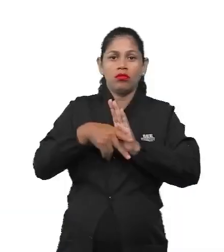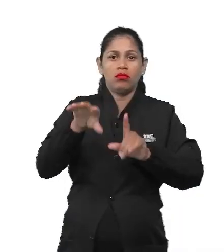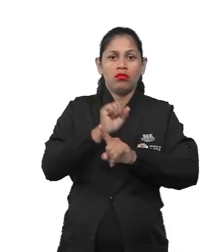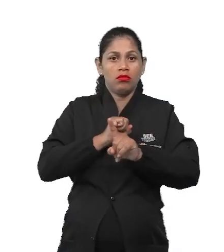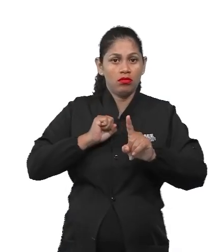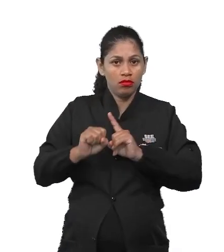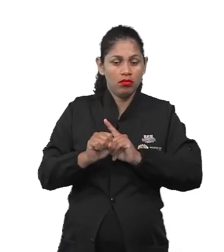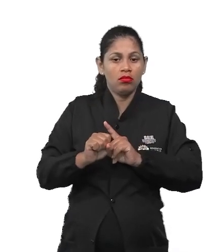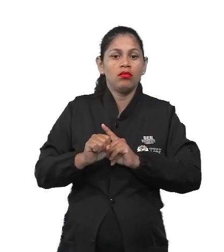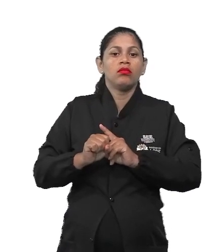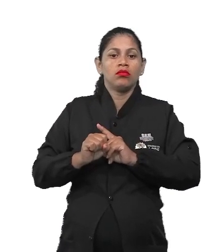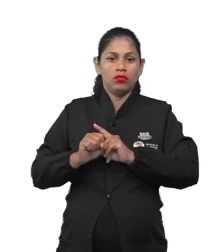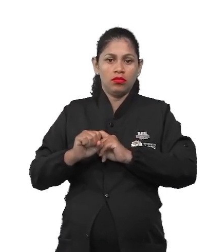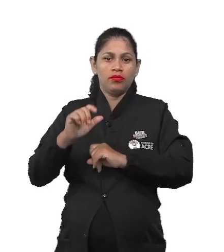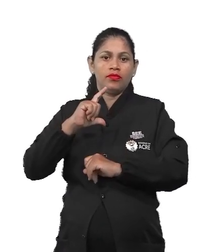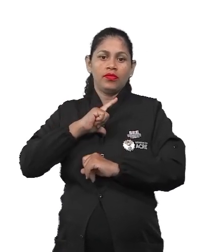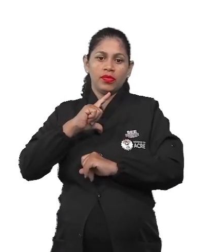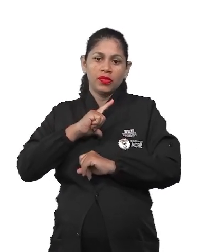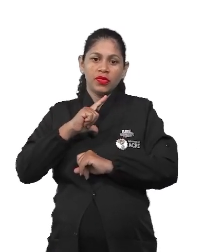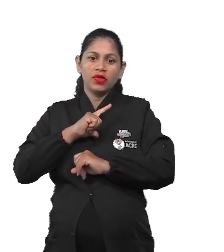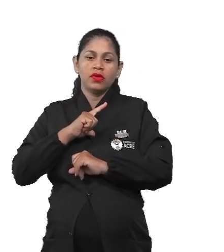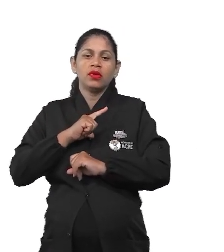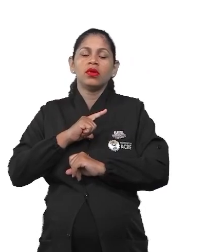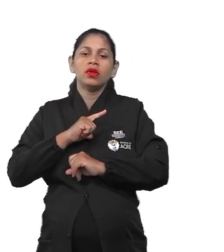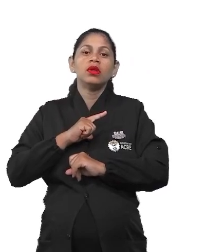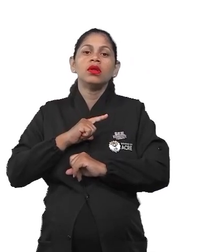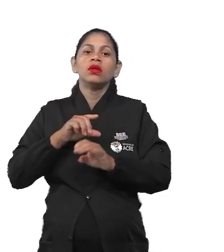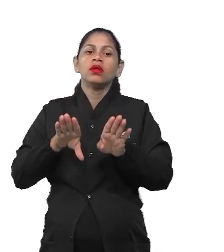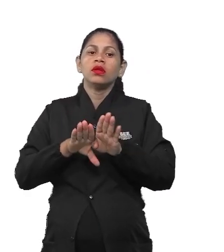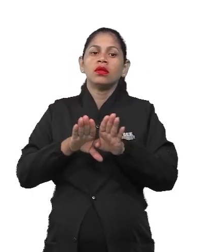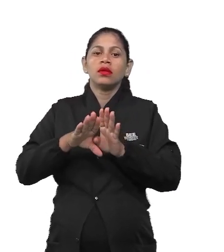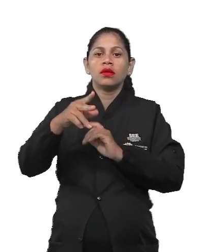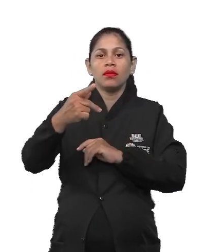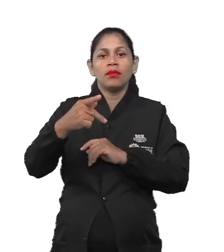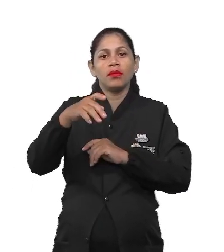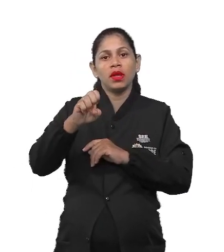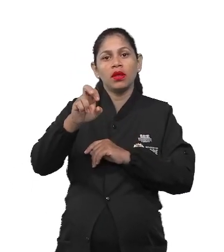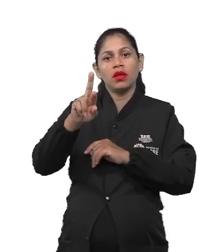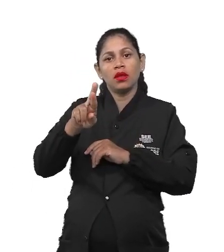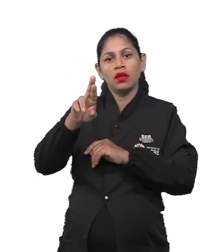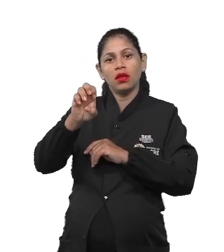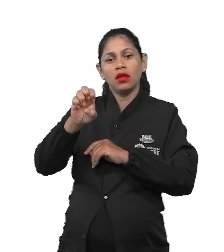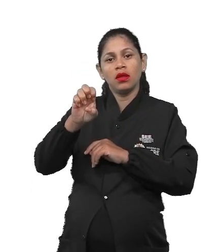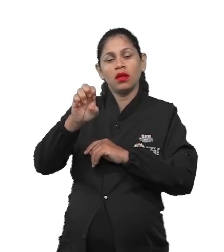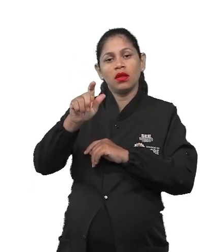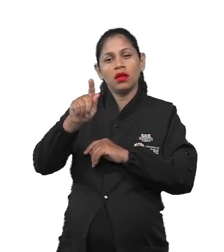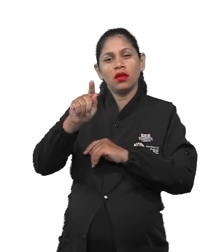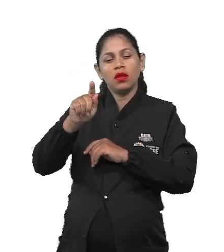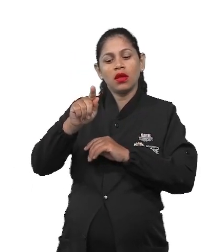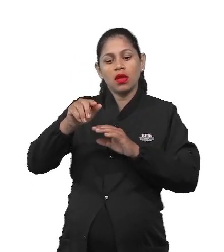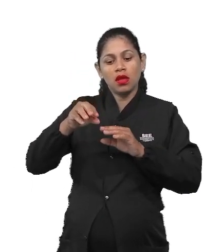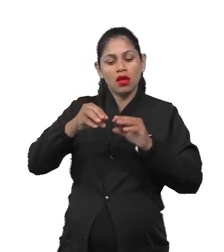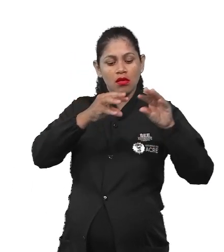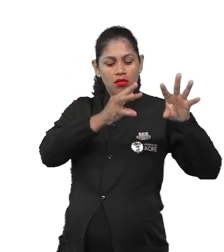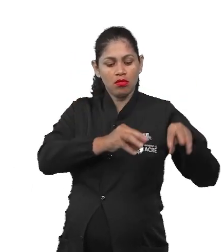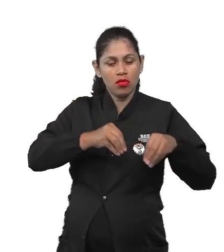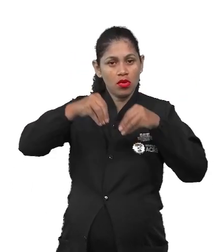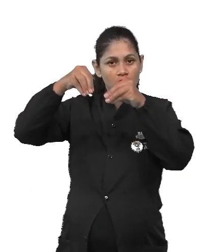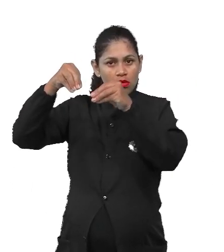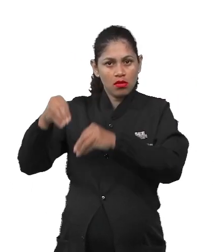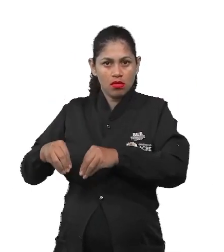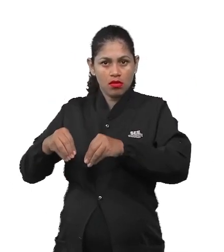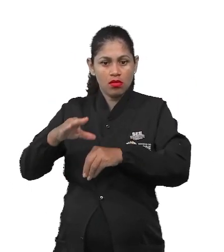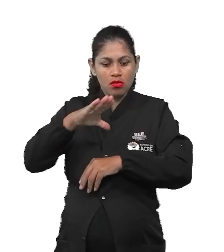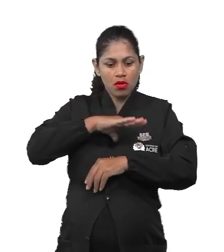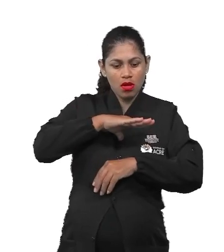uma peregrinação, que é uma espécie de jornada de uma cidade até outra. E ao longo dessa cidade, cada uma